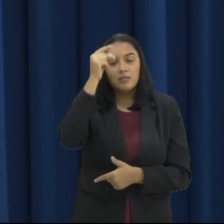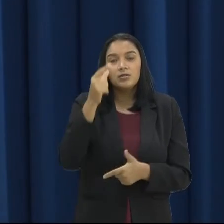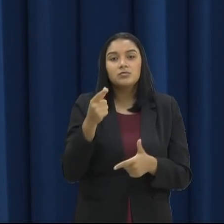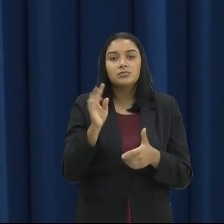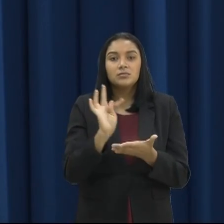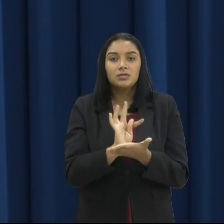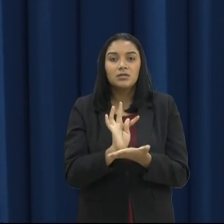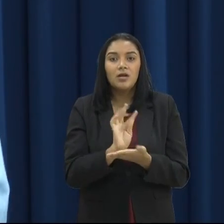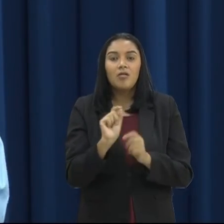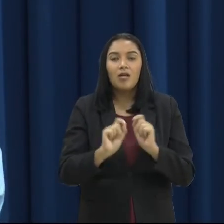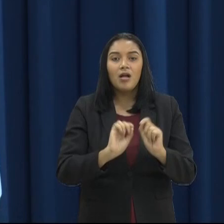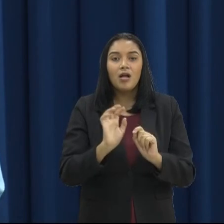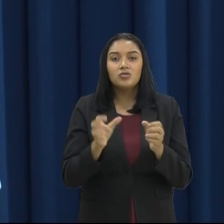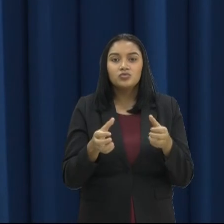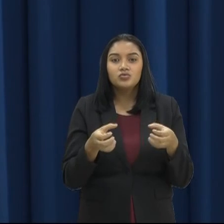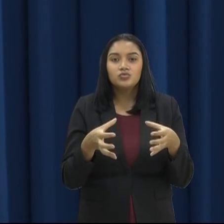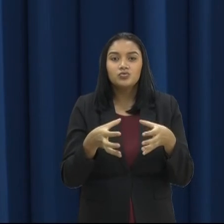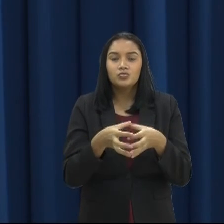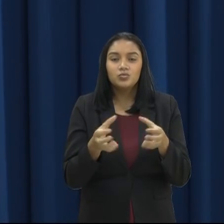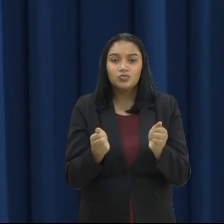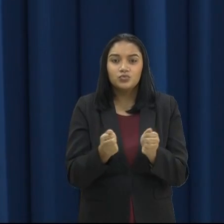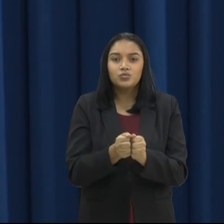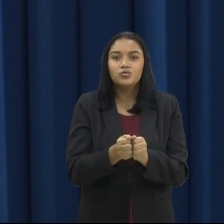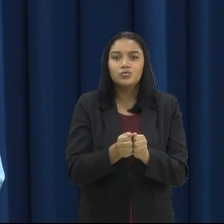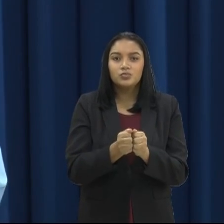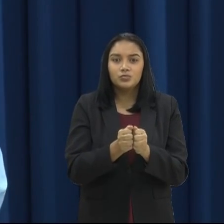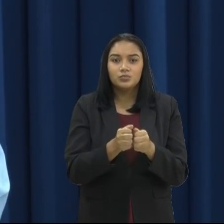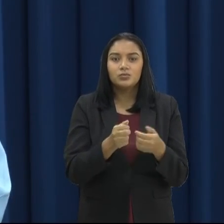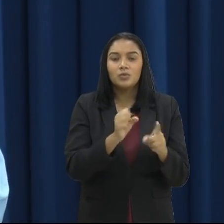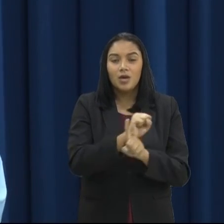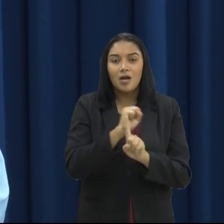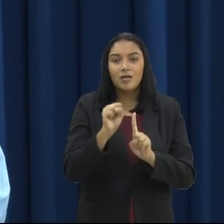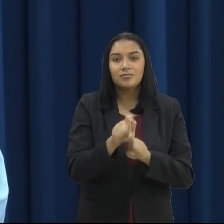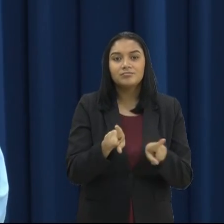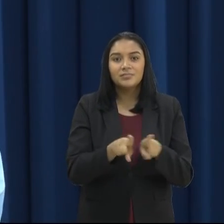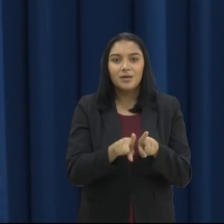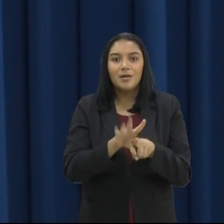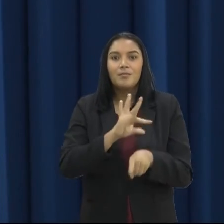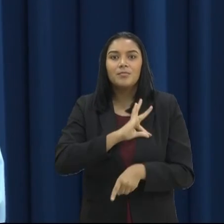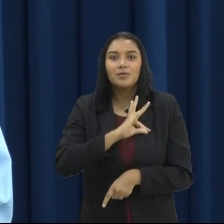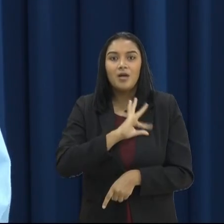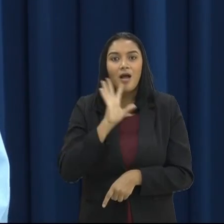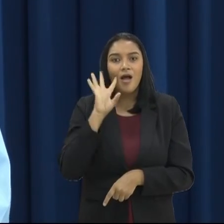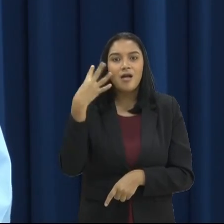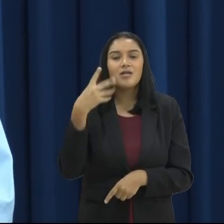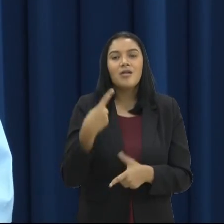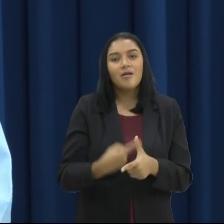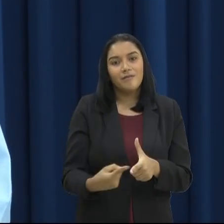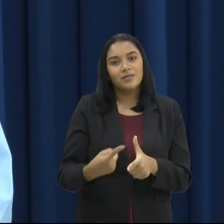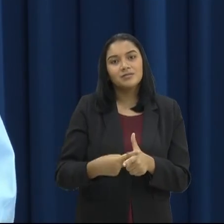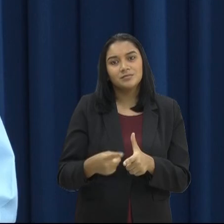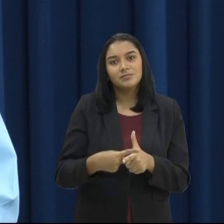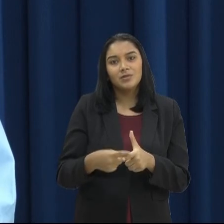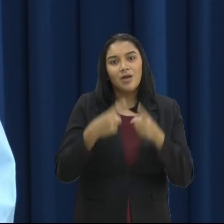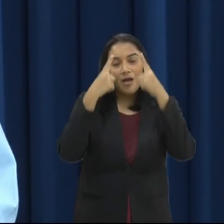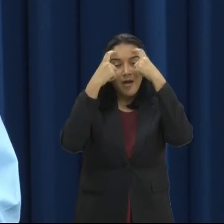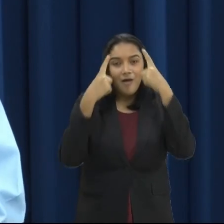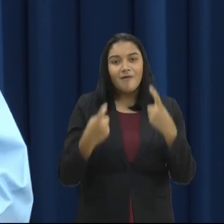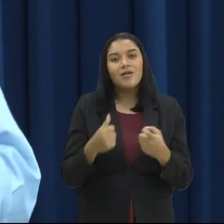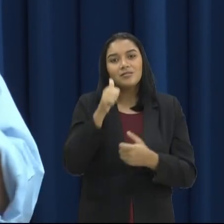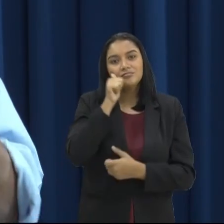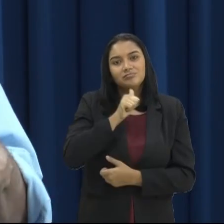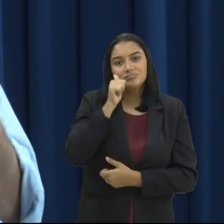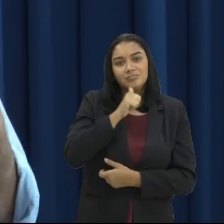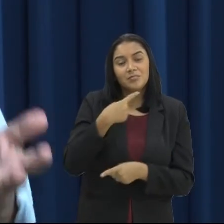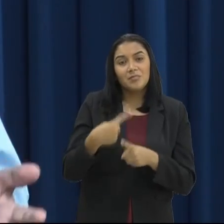que agir no social e tem que agir no policial para tentar resolver esse problema da violência contra a mulher,